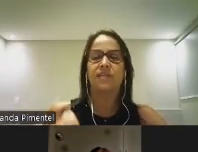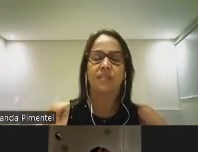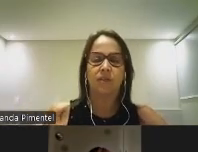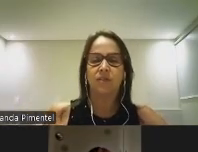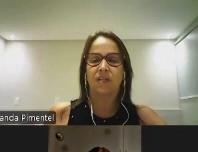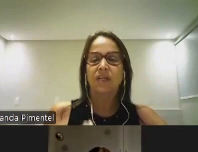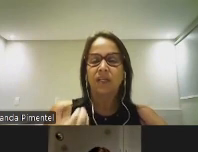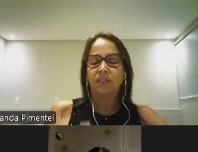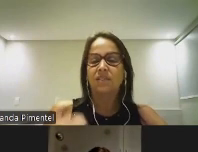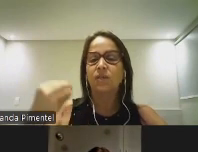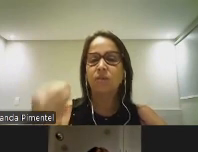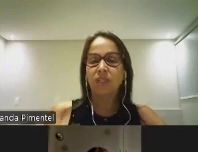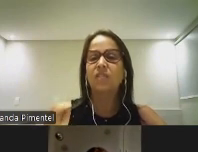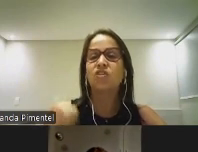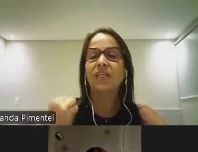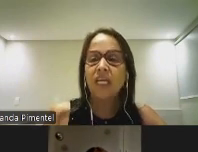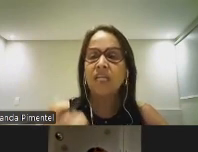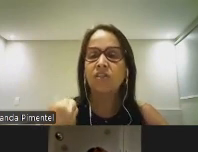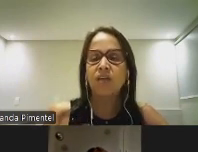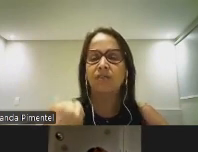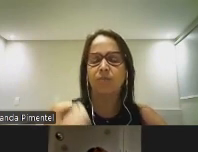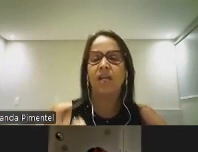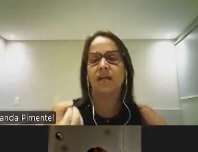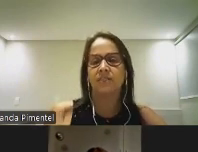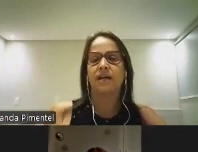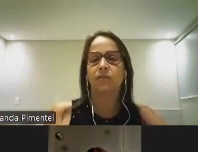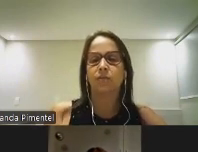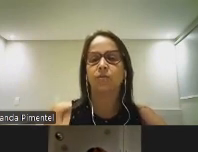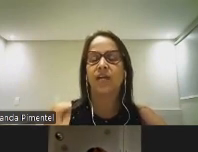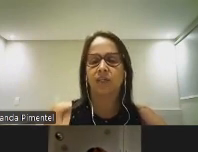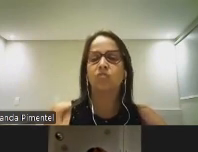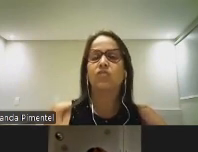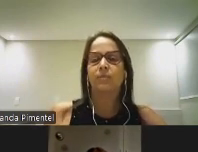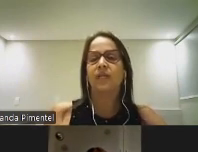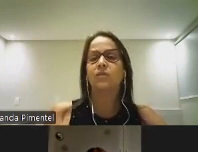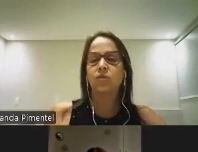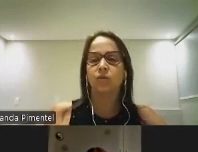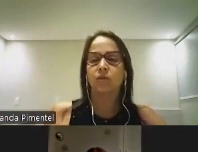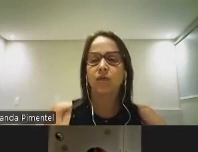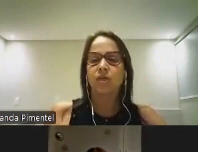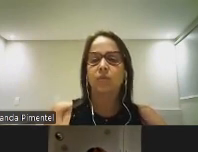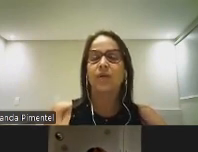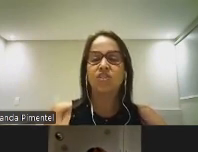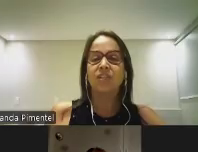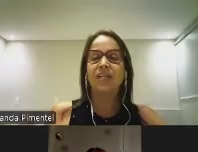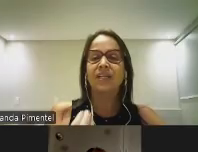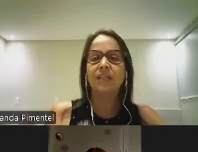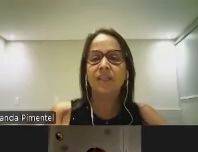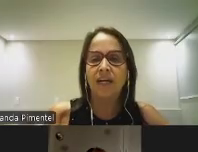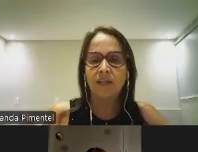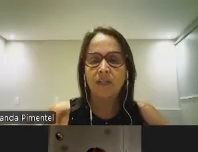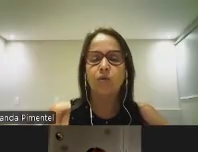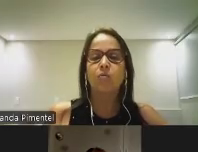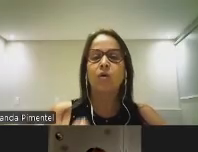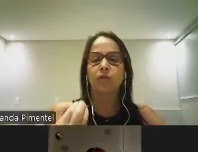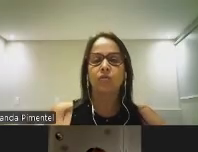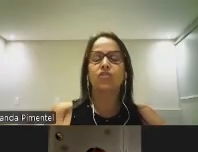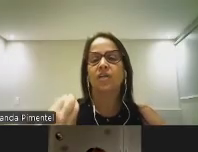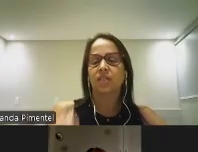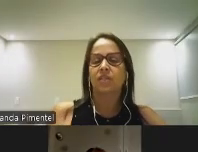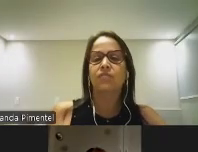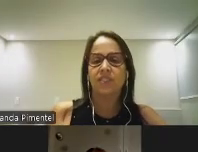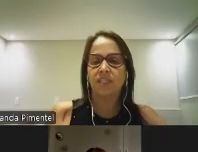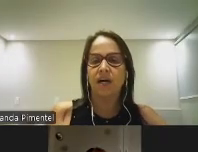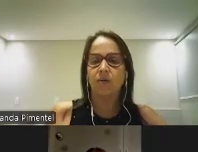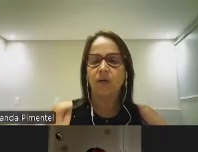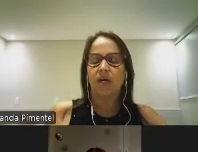revista de referência nossa, dizendo que o dentista tem que estar familiarizado com o diagnóstico da apneia do sono, porque a gente lida com